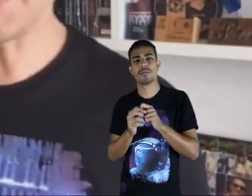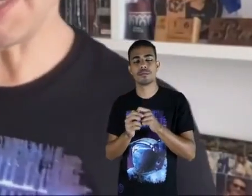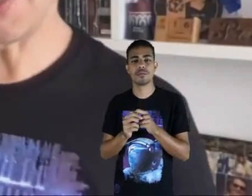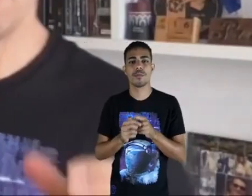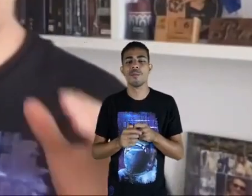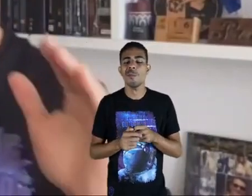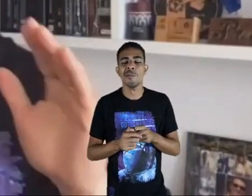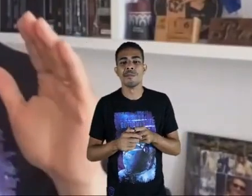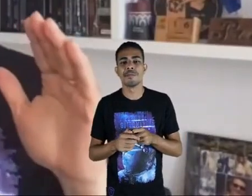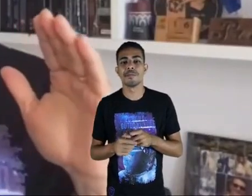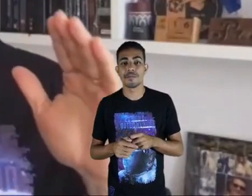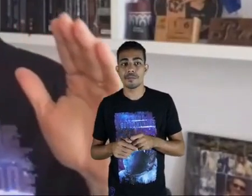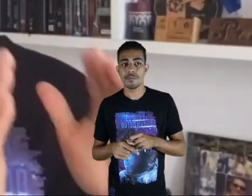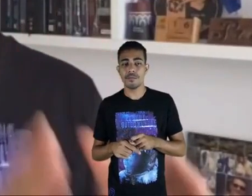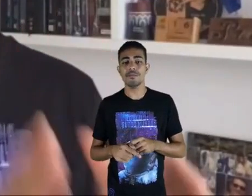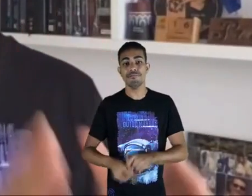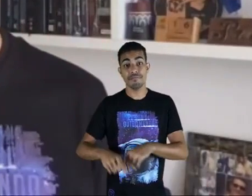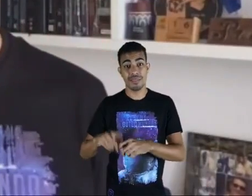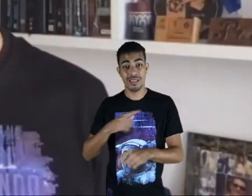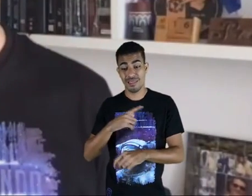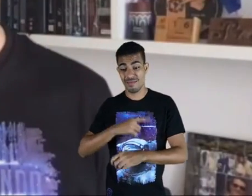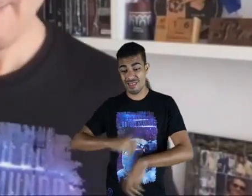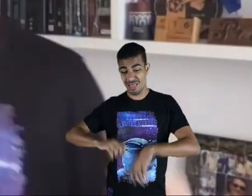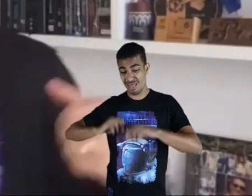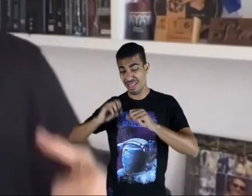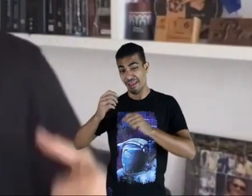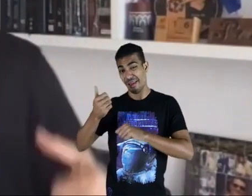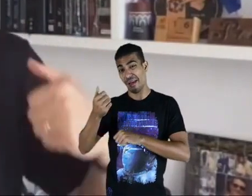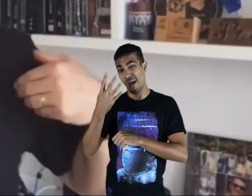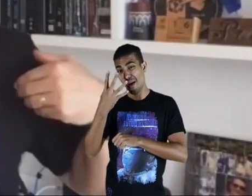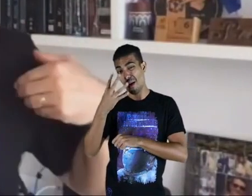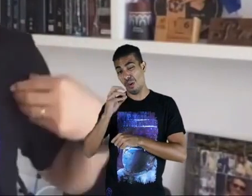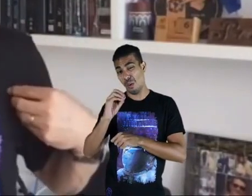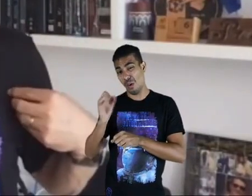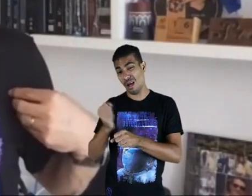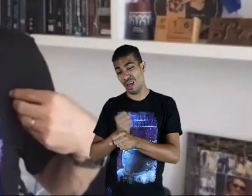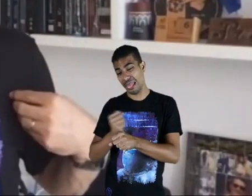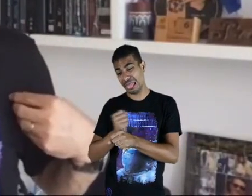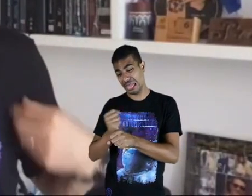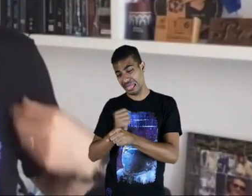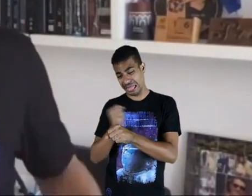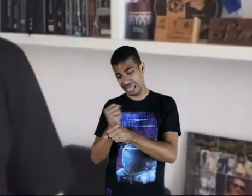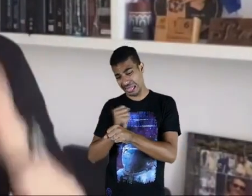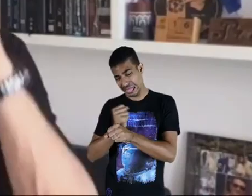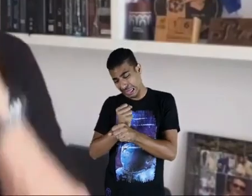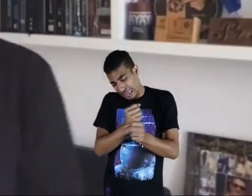Dwight Moody, disse que gastou 40 anos pensando que era alguém.